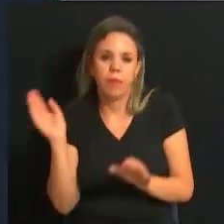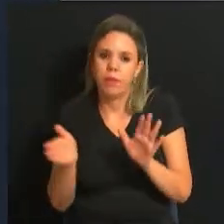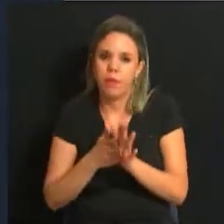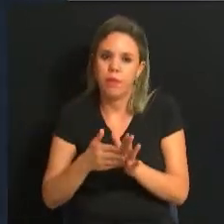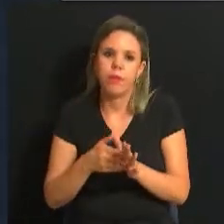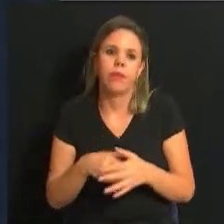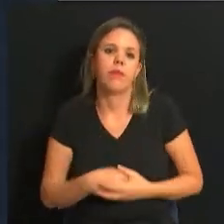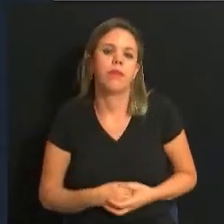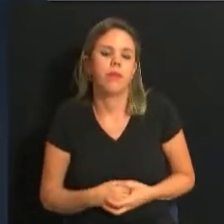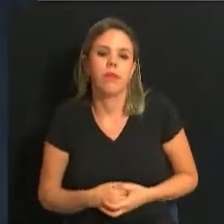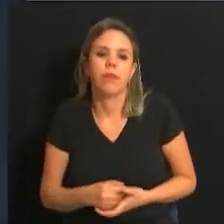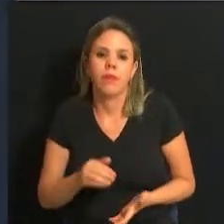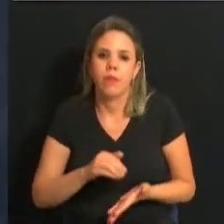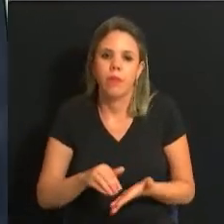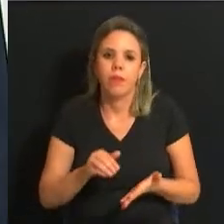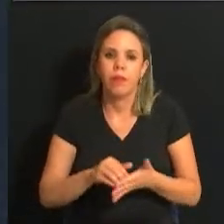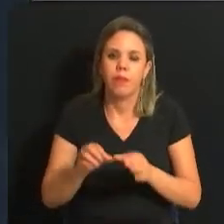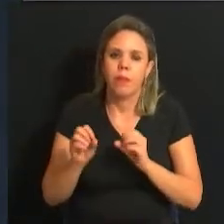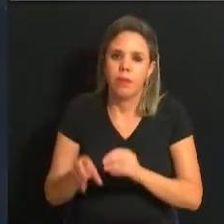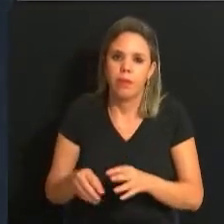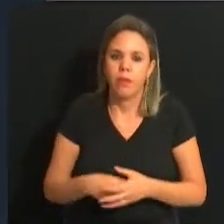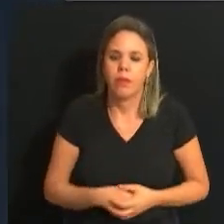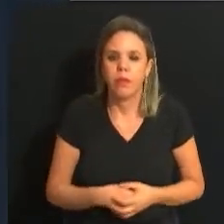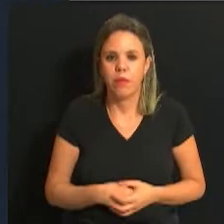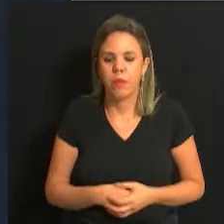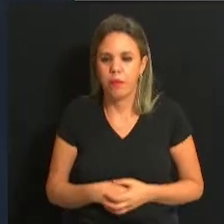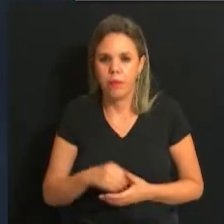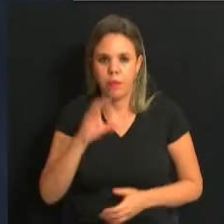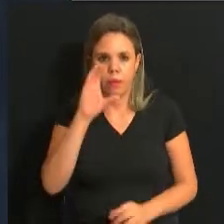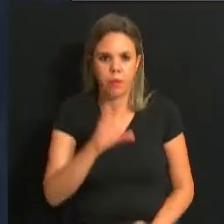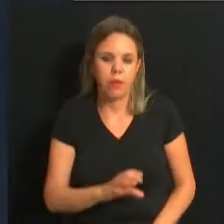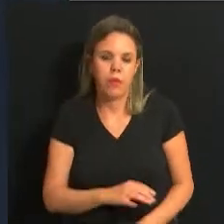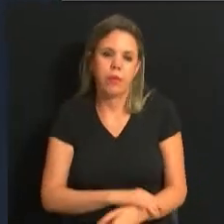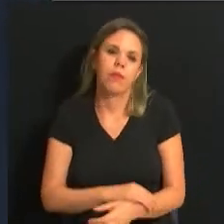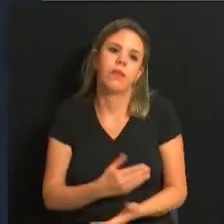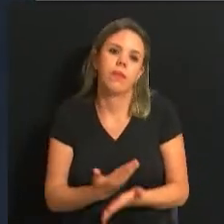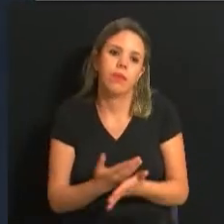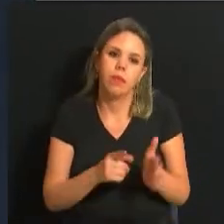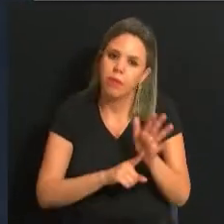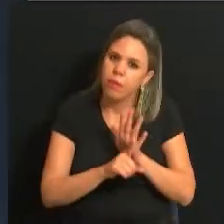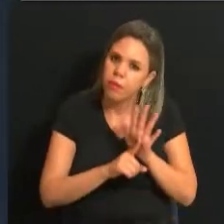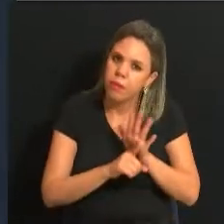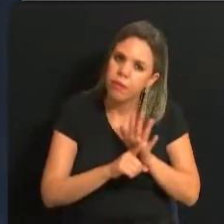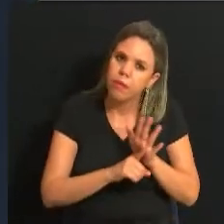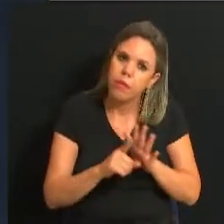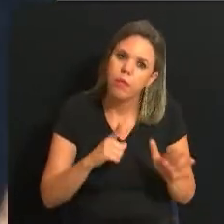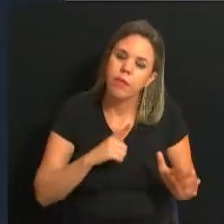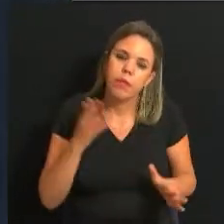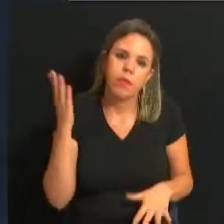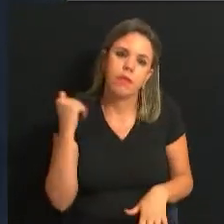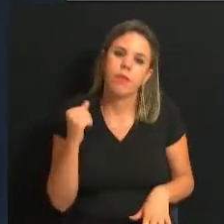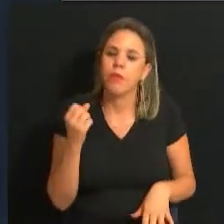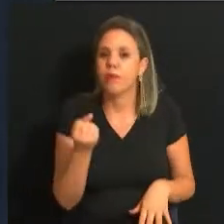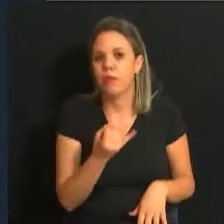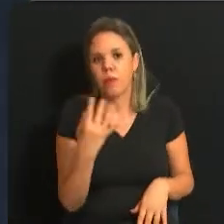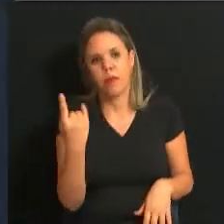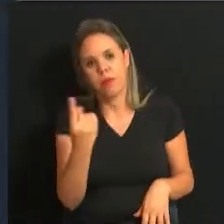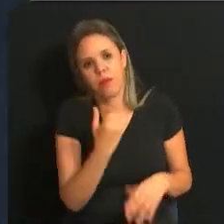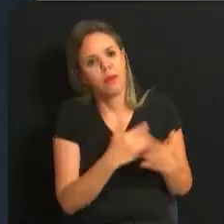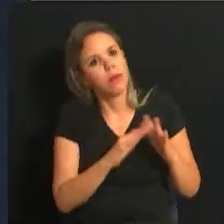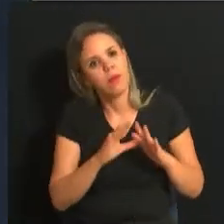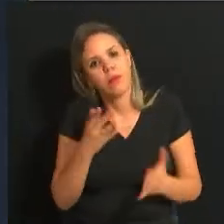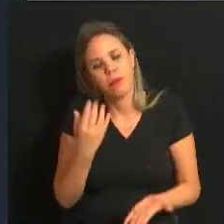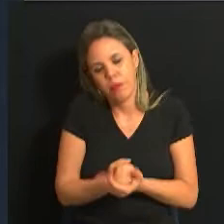da Secretaria de Educação ou no Portal do Cidadão, enfim, a ser estudado, você vai saber quanto cada escola está